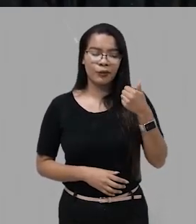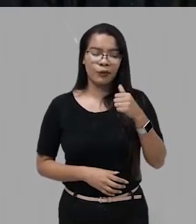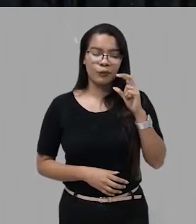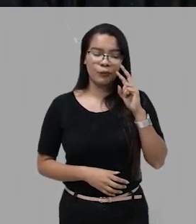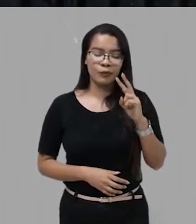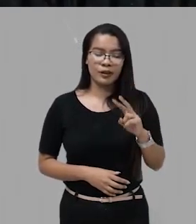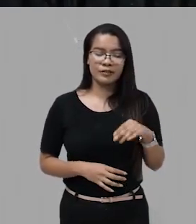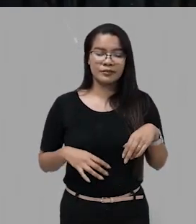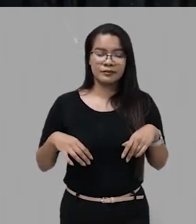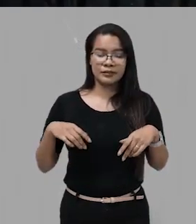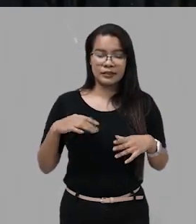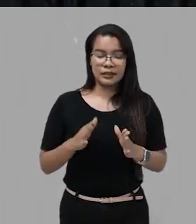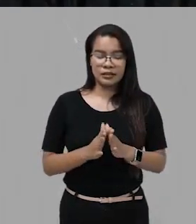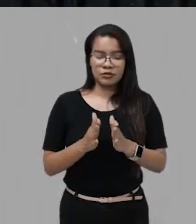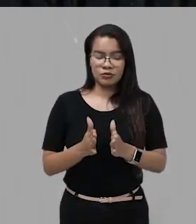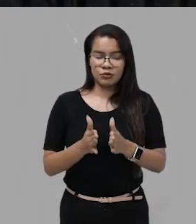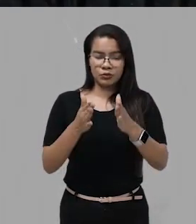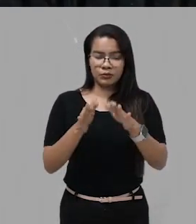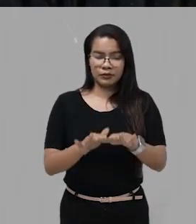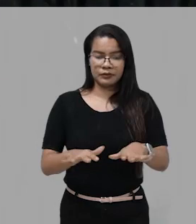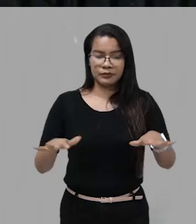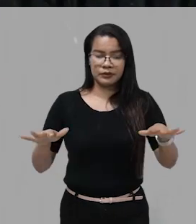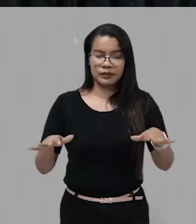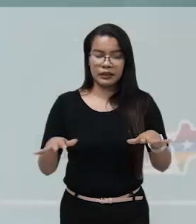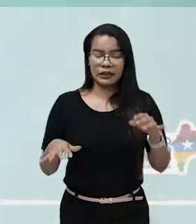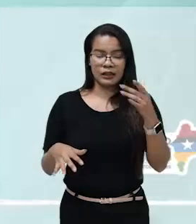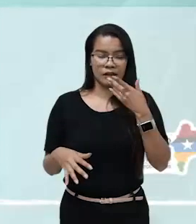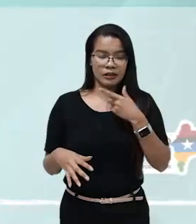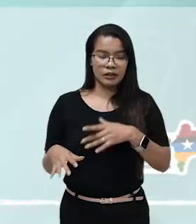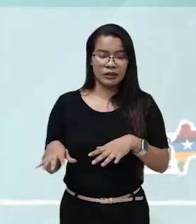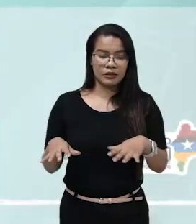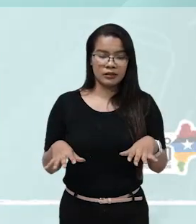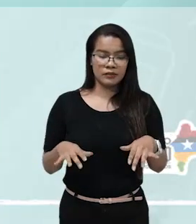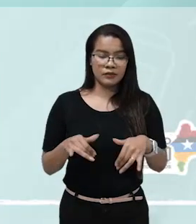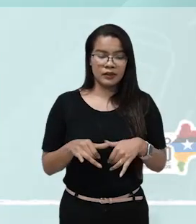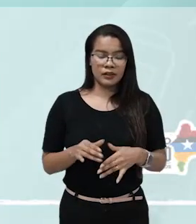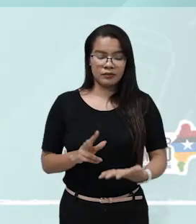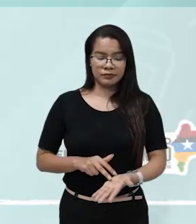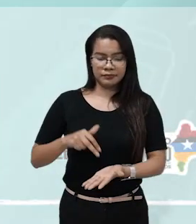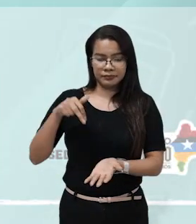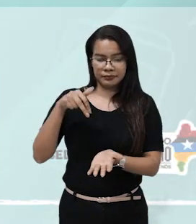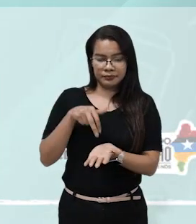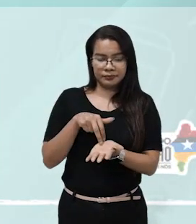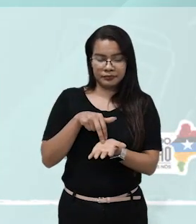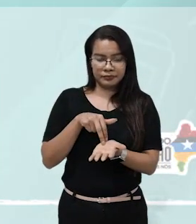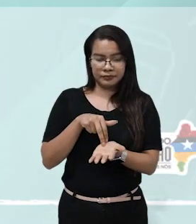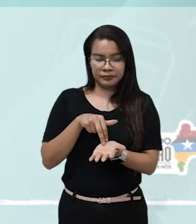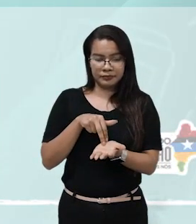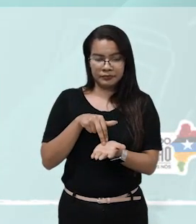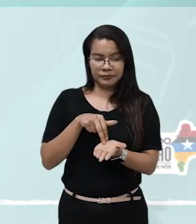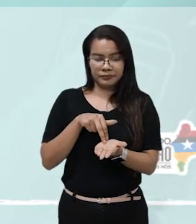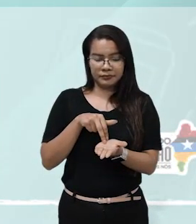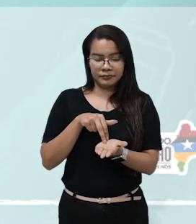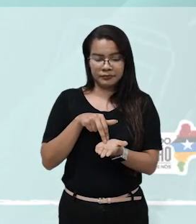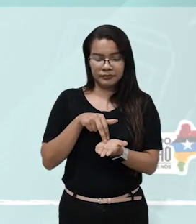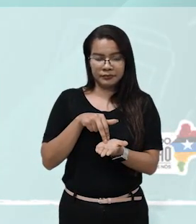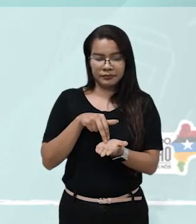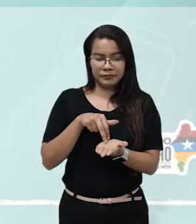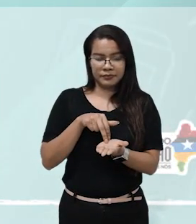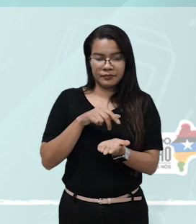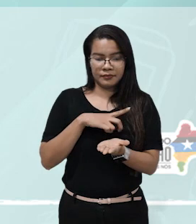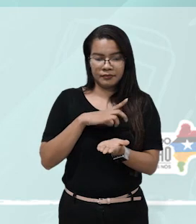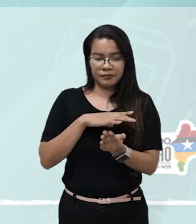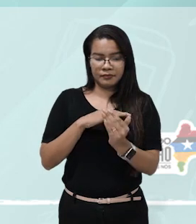São colocadas essas superfícies. A criança, o indivíduo, ele fica em pé naquela plataforma que está lá no fundinho. Tem